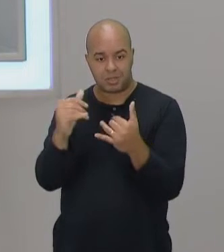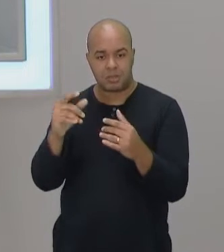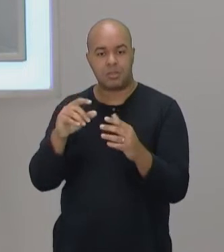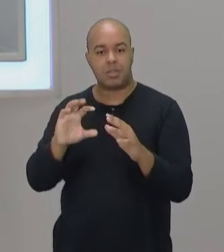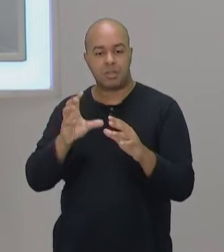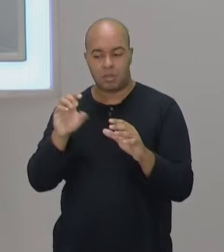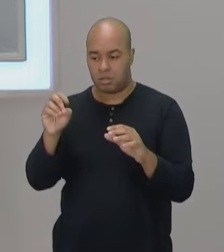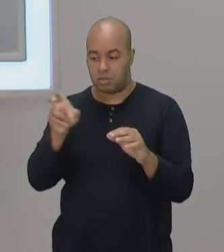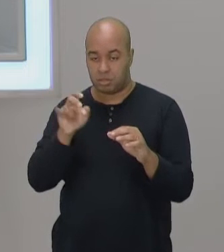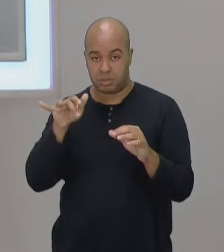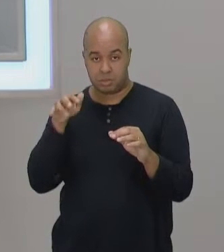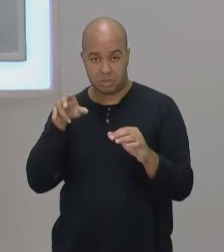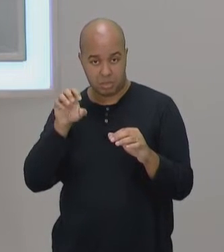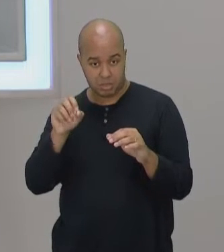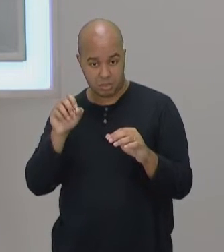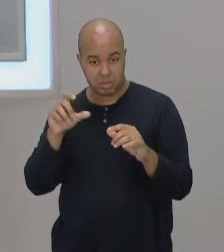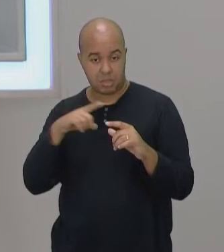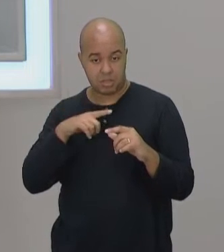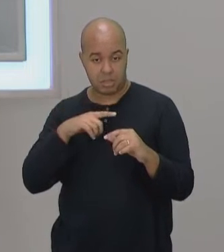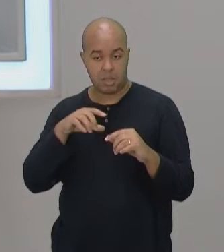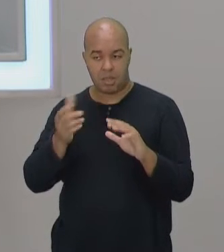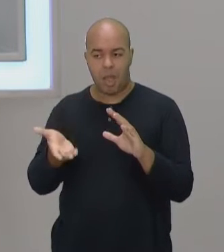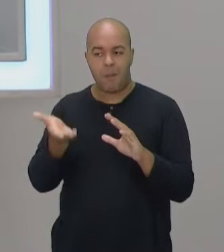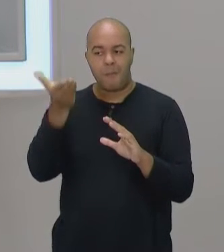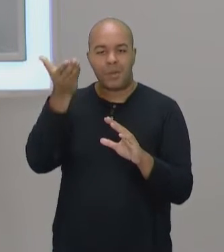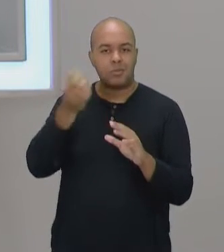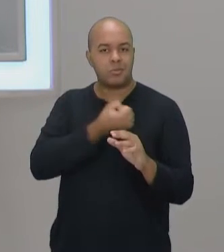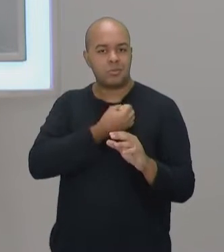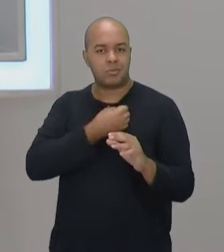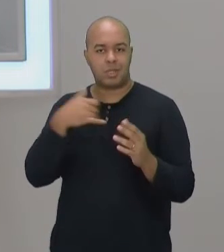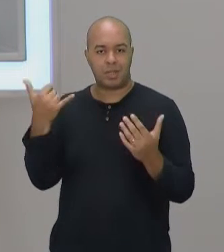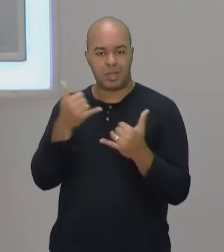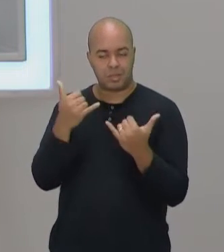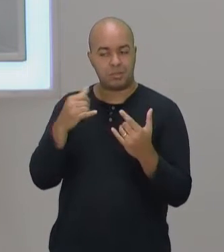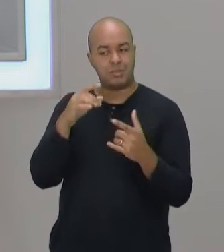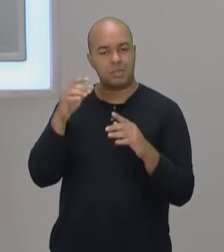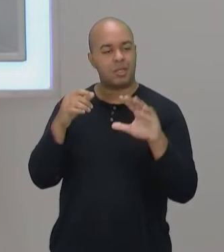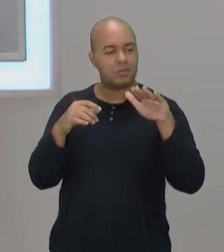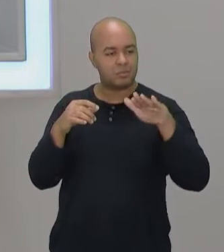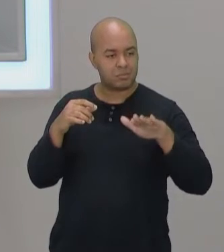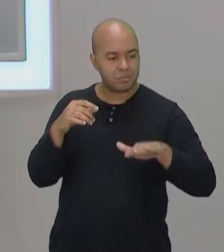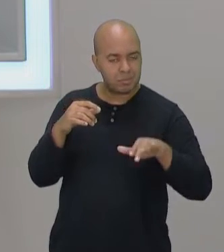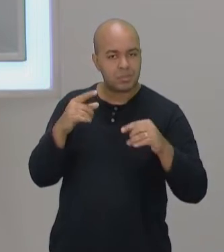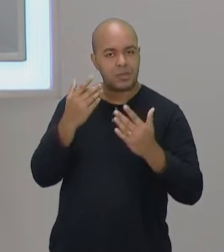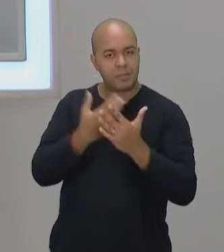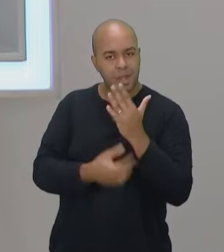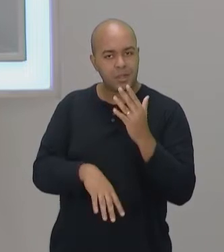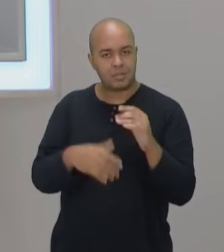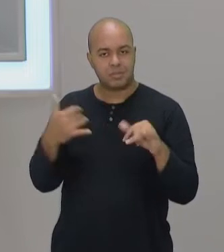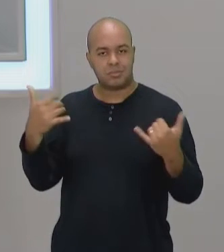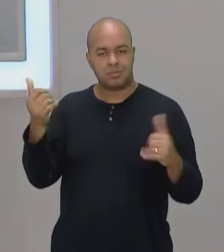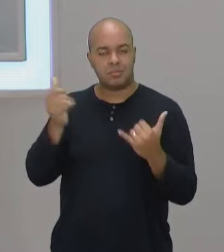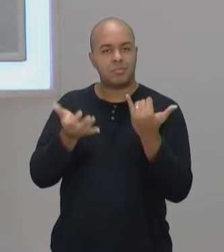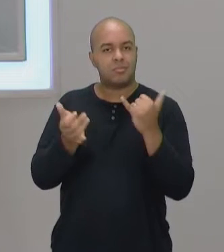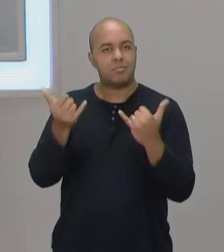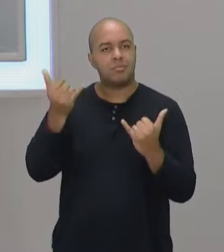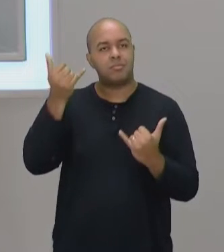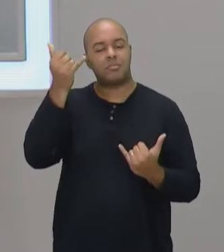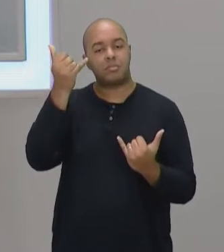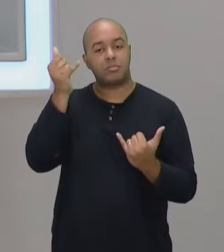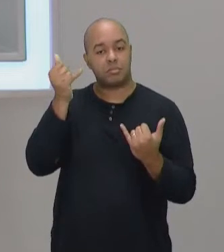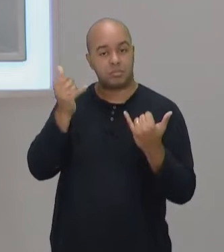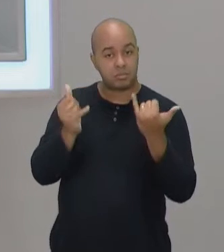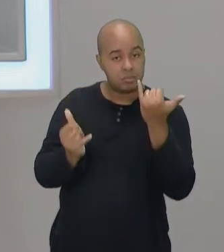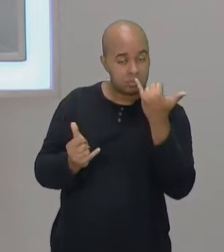onde a oxidação vai ter o aumento do número de elétrons e a redução vai estar perdendo esses elétrons. Então,